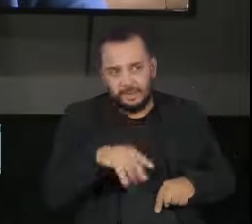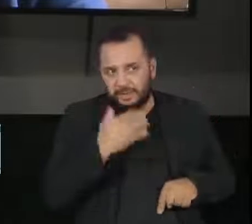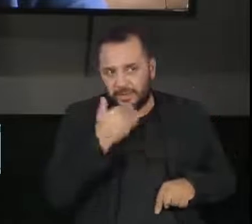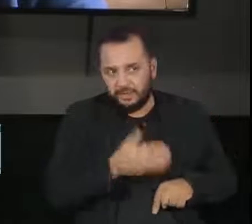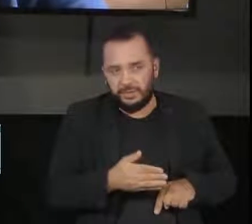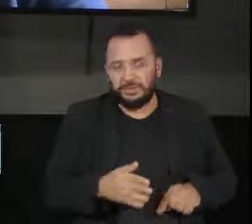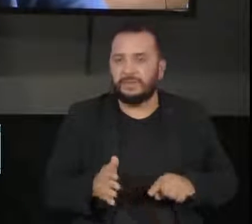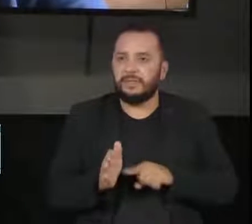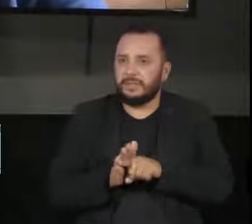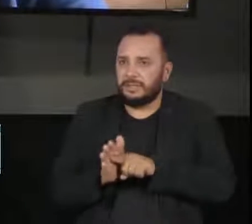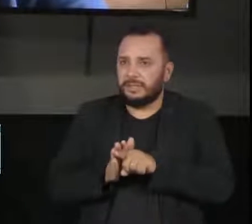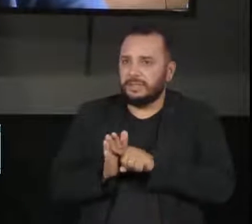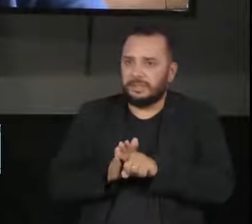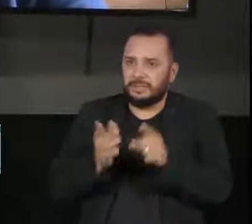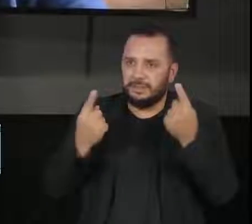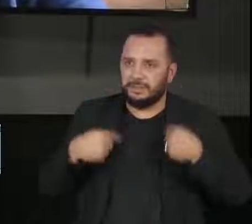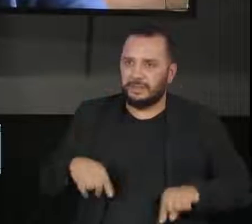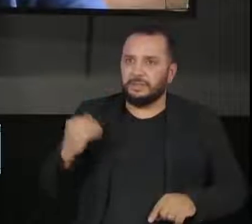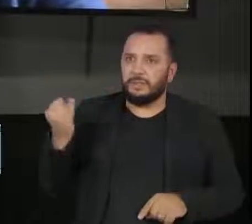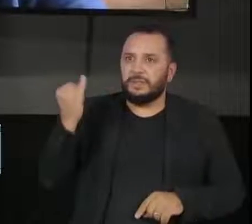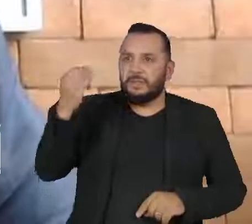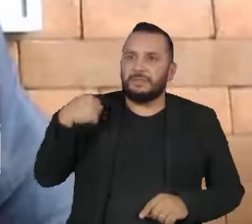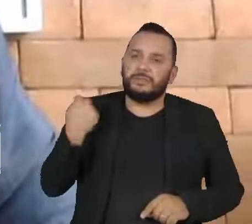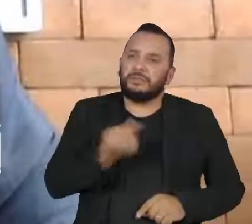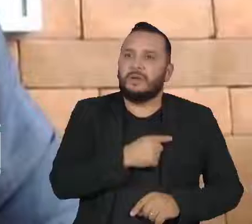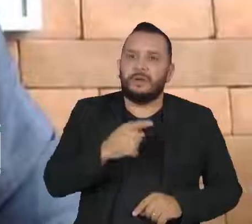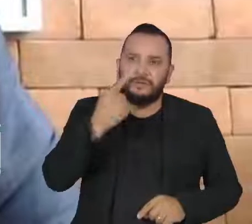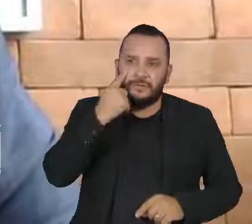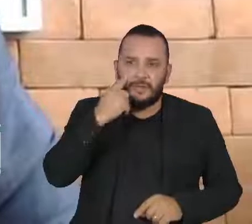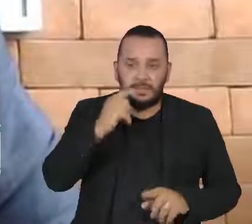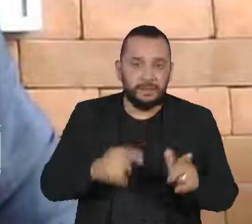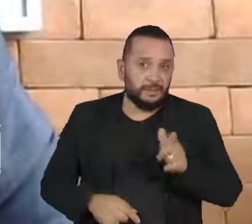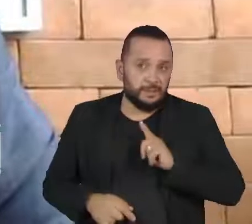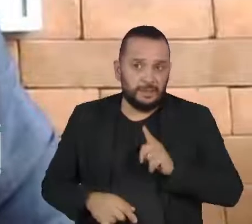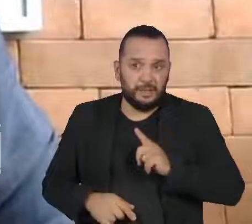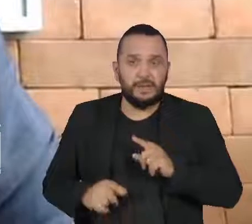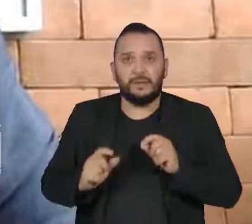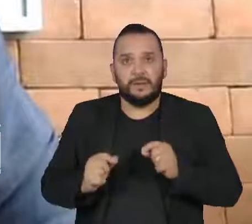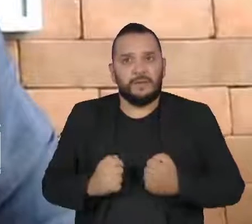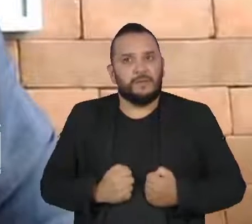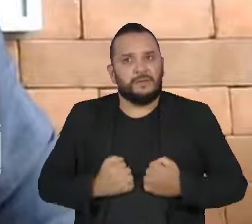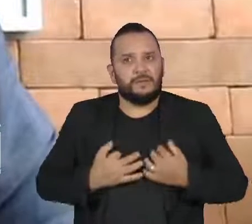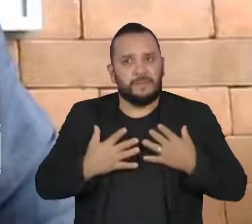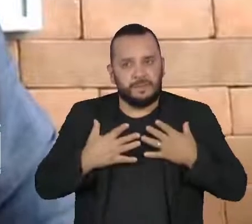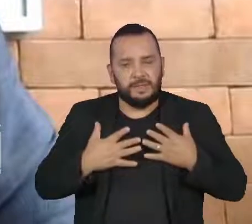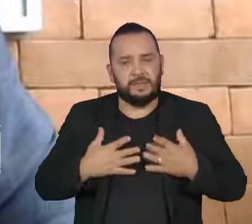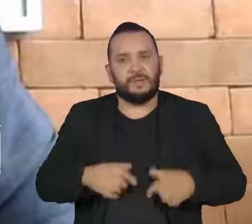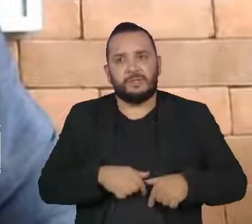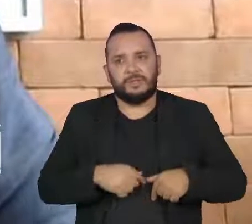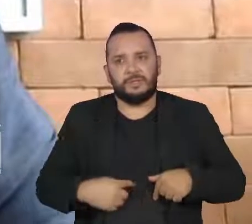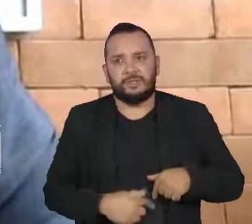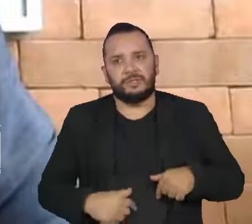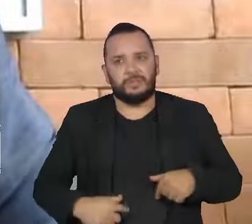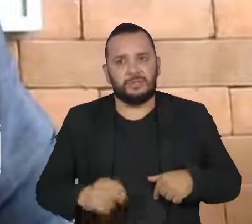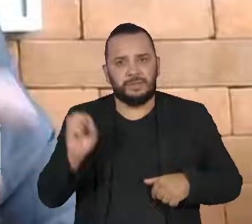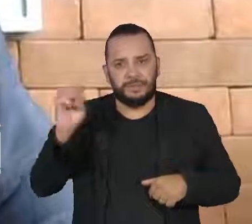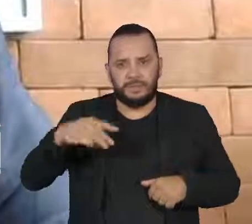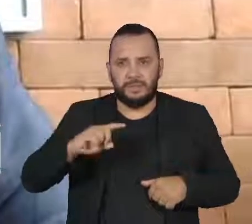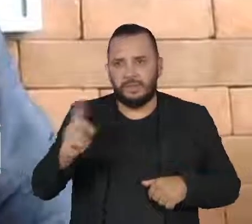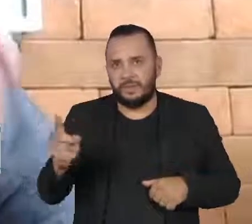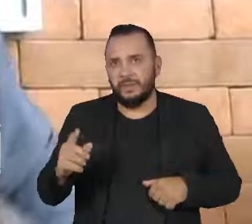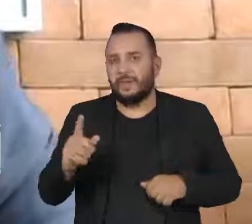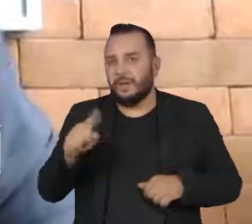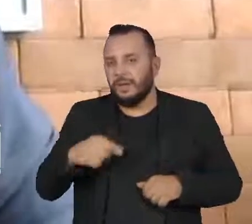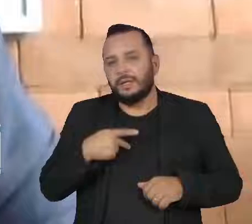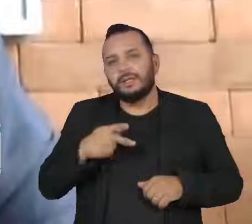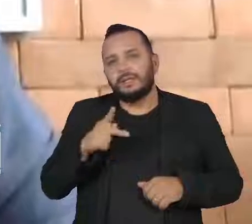Um exame muito importante para nós verificarmos se existe a doença inflamatória intestinal é a chamada